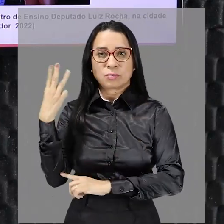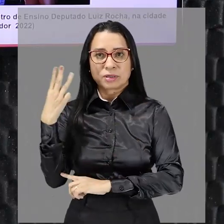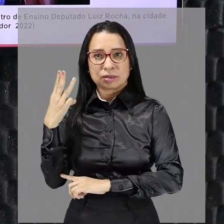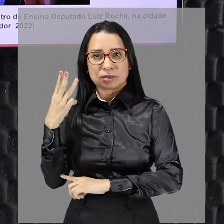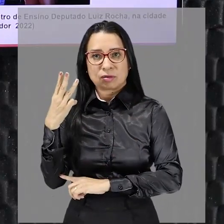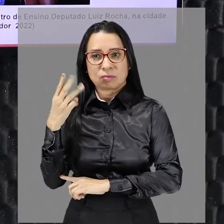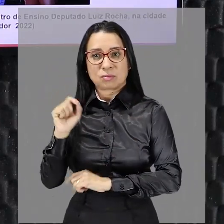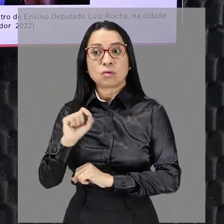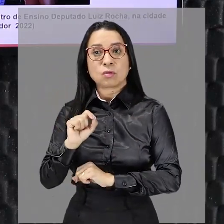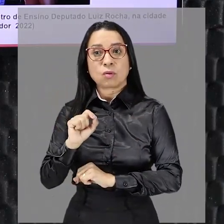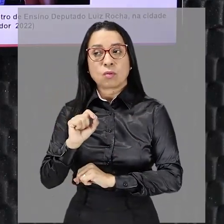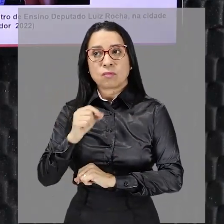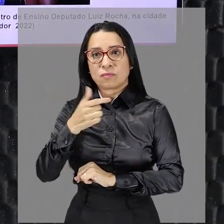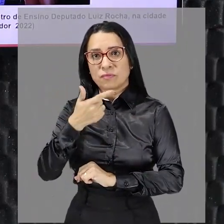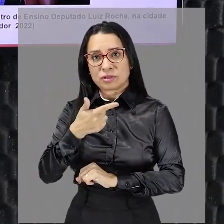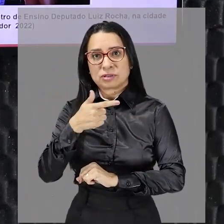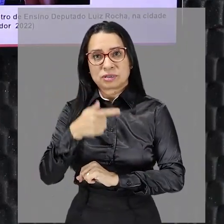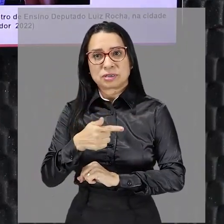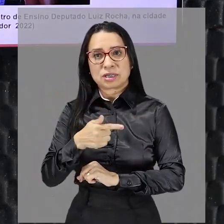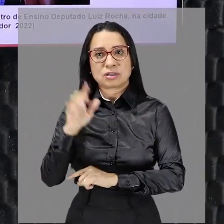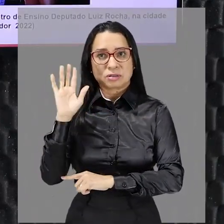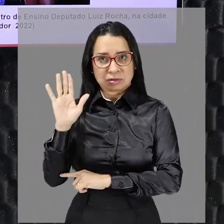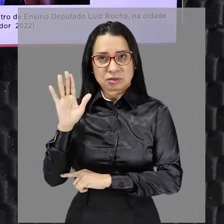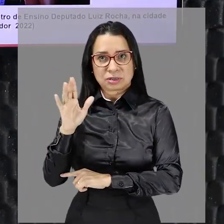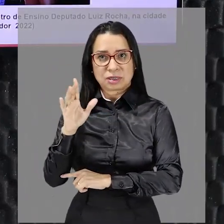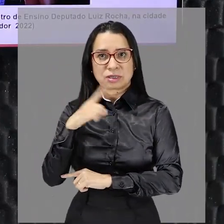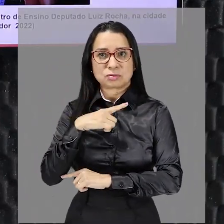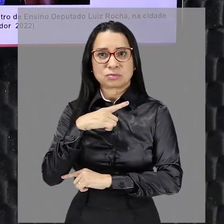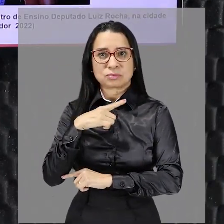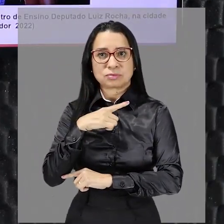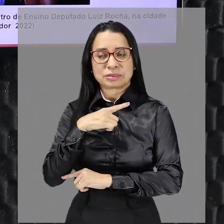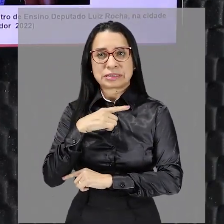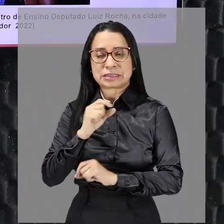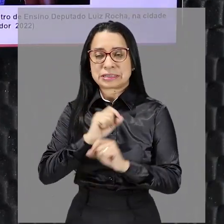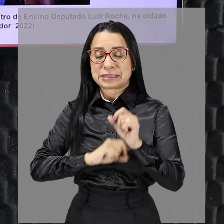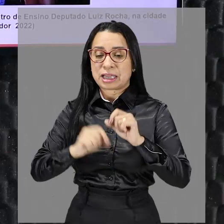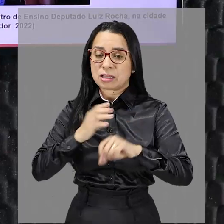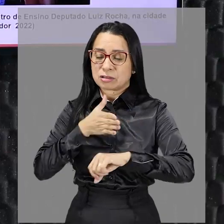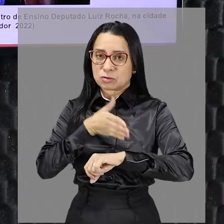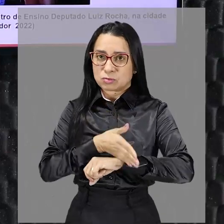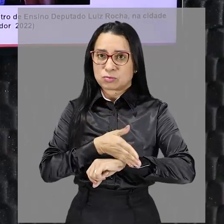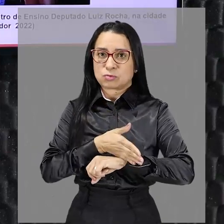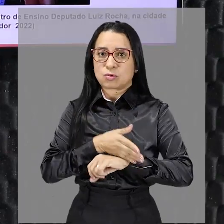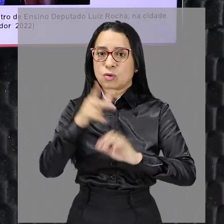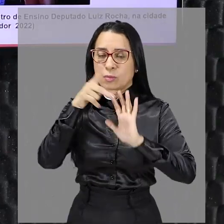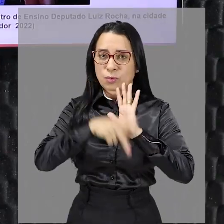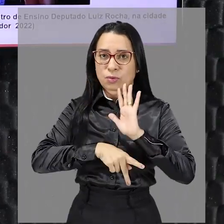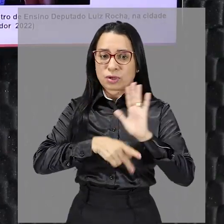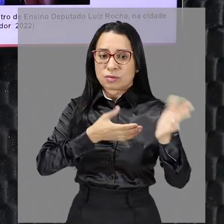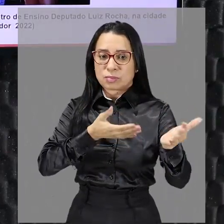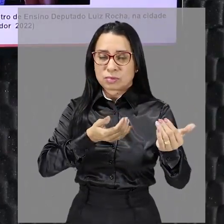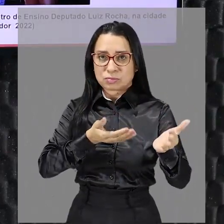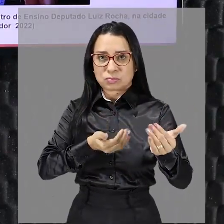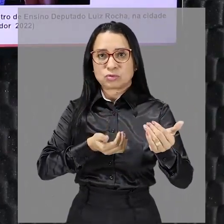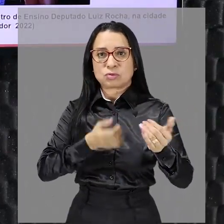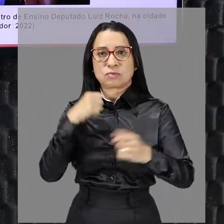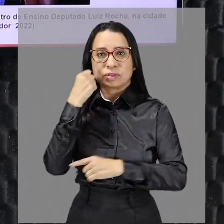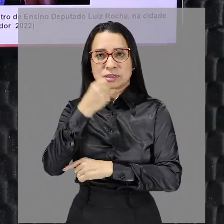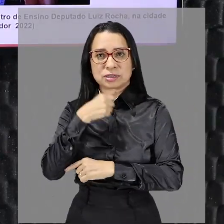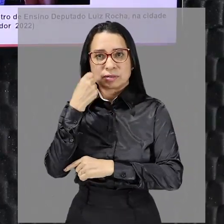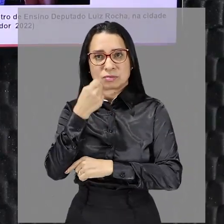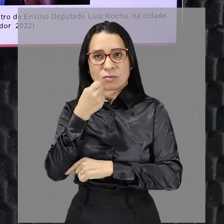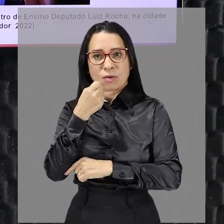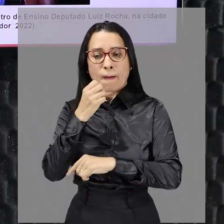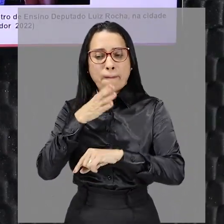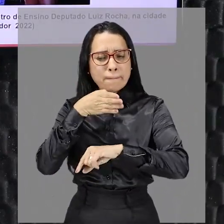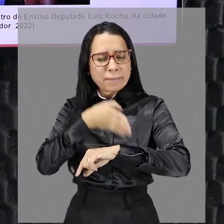27 candidatos que estiveram lá no programa Jovem Senador, participando da Semana Legislativa em Brasília. Quem sabe você